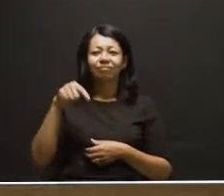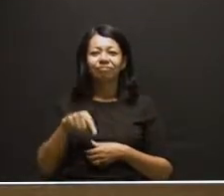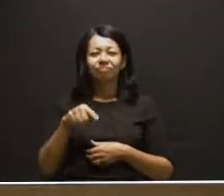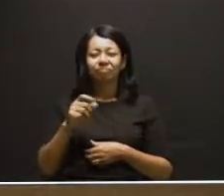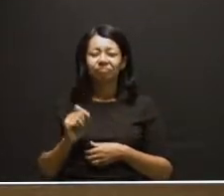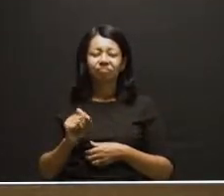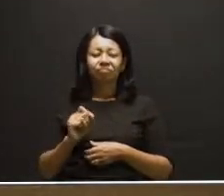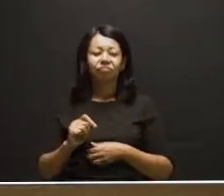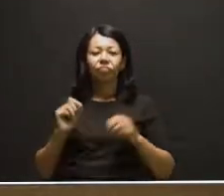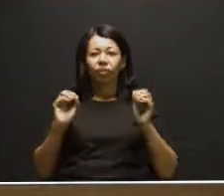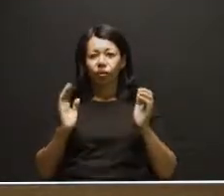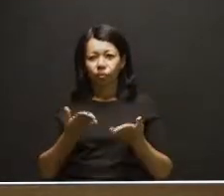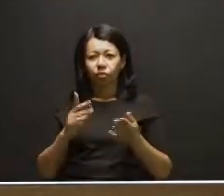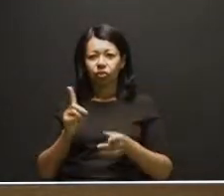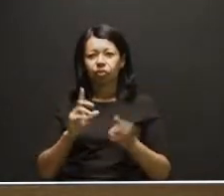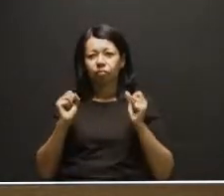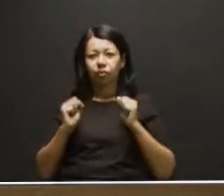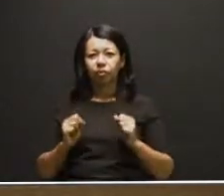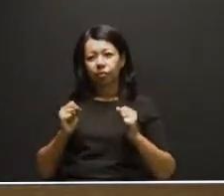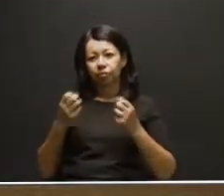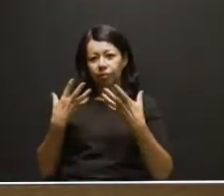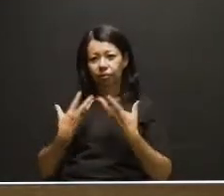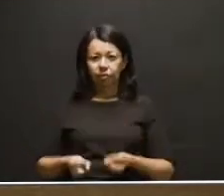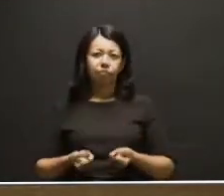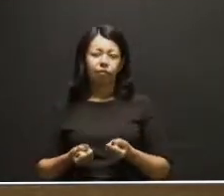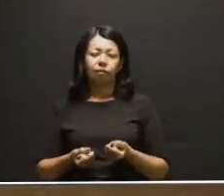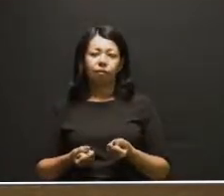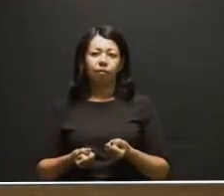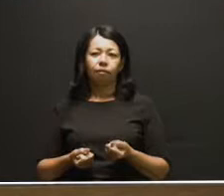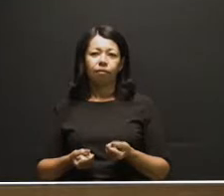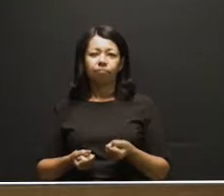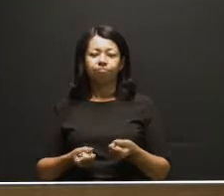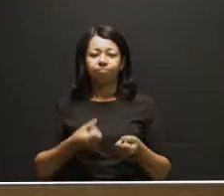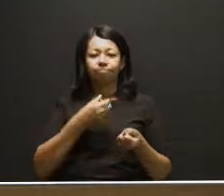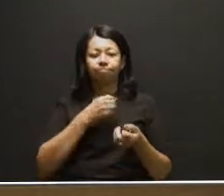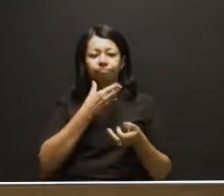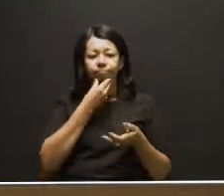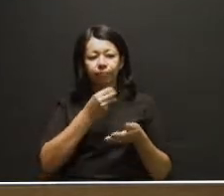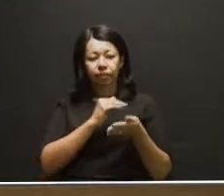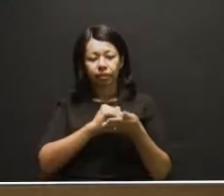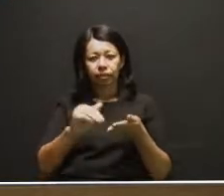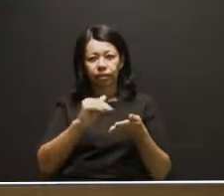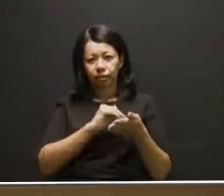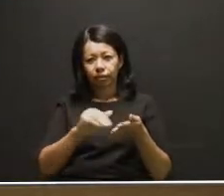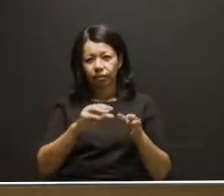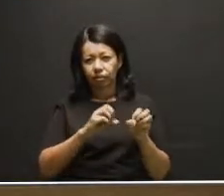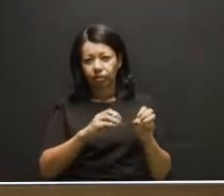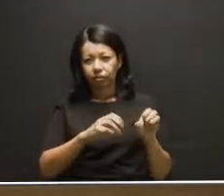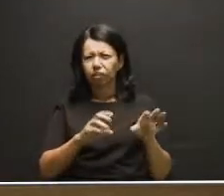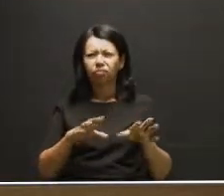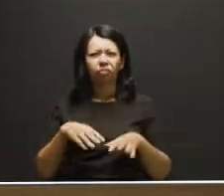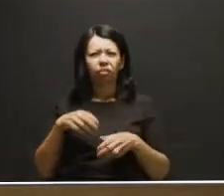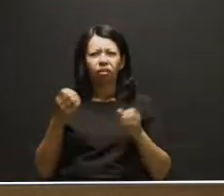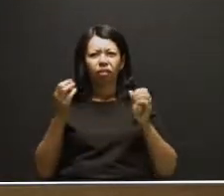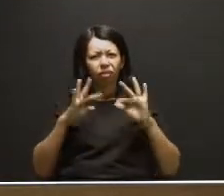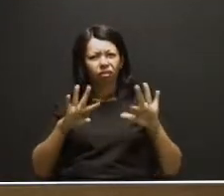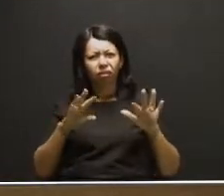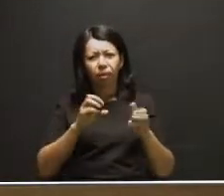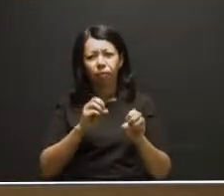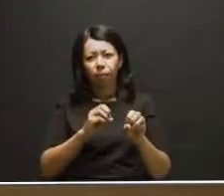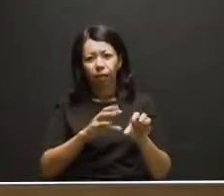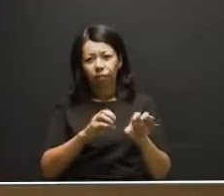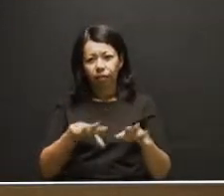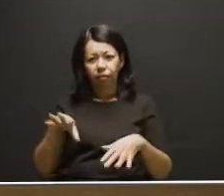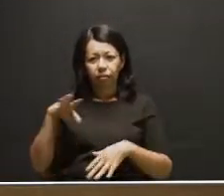e hoje não podemos aceitar que o secretário educação não deu a atenção para a educação do nosso município